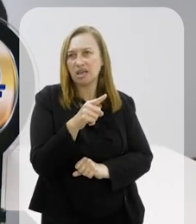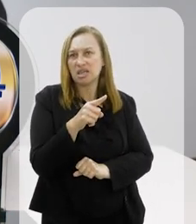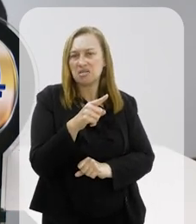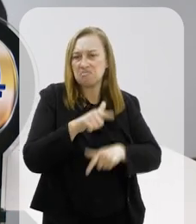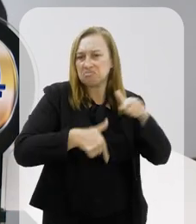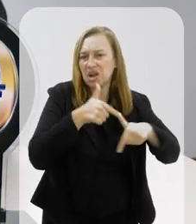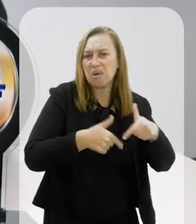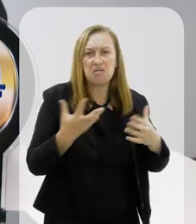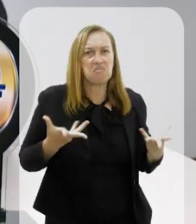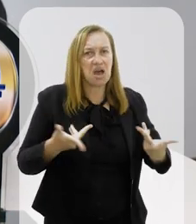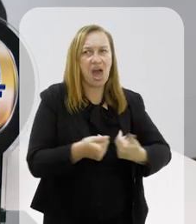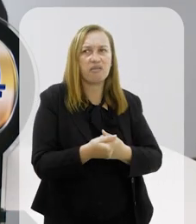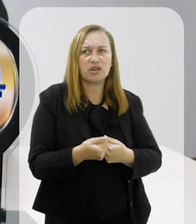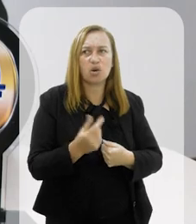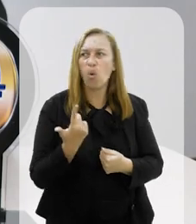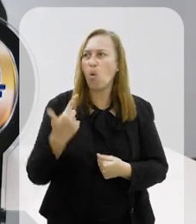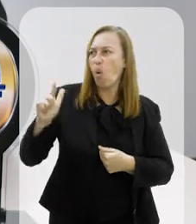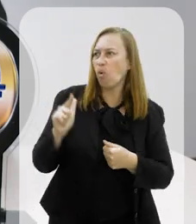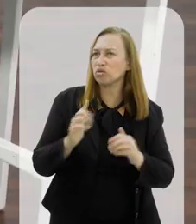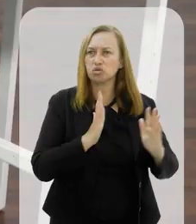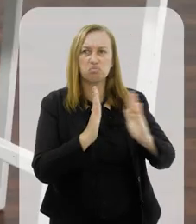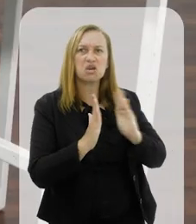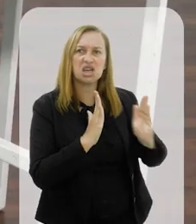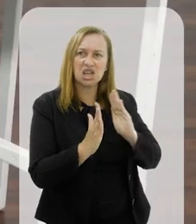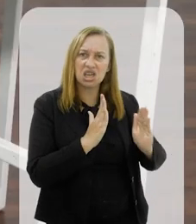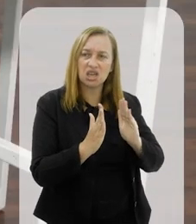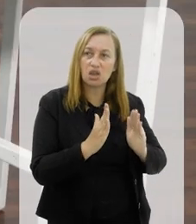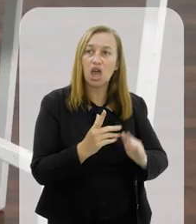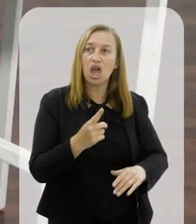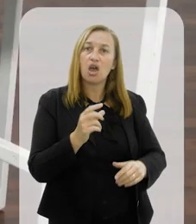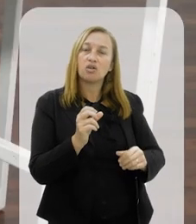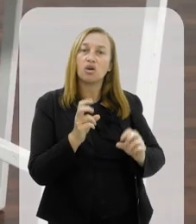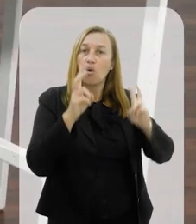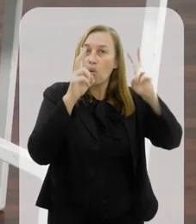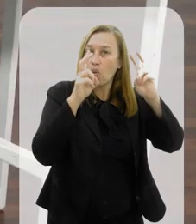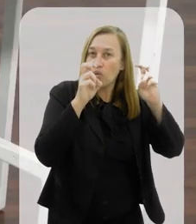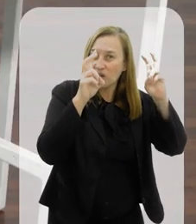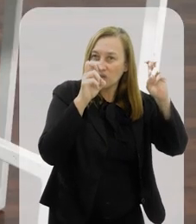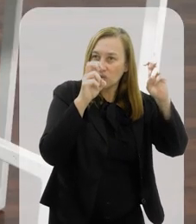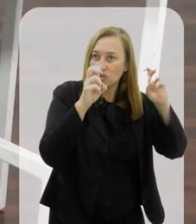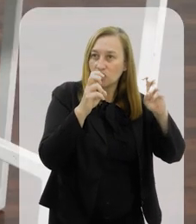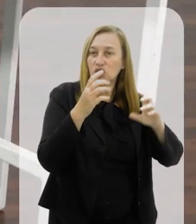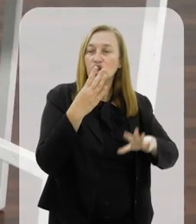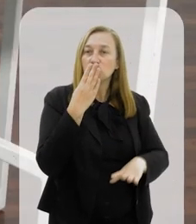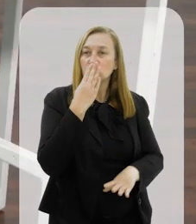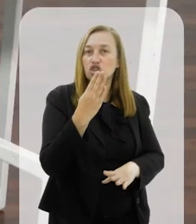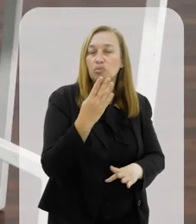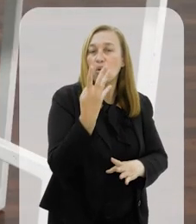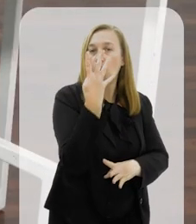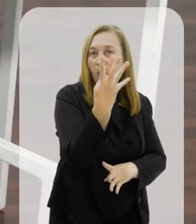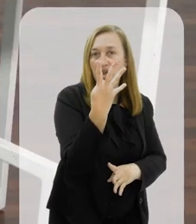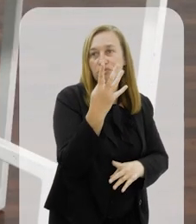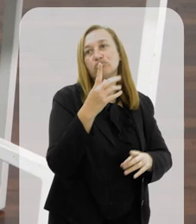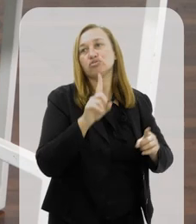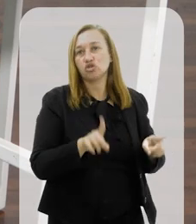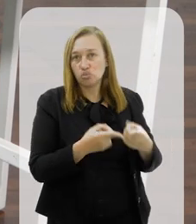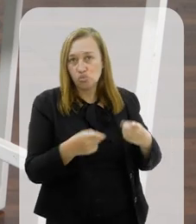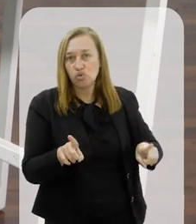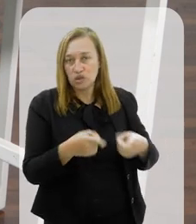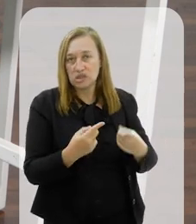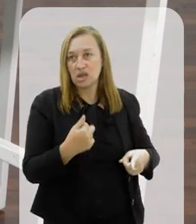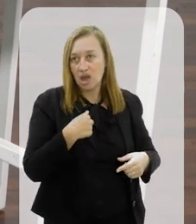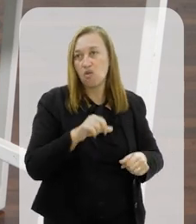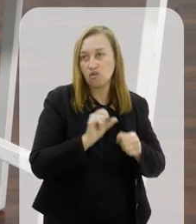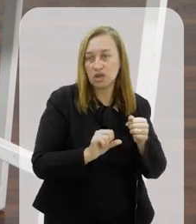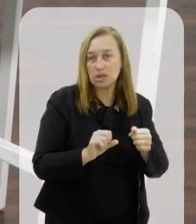Fiz belíssimos trabalho era uma outra época era enredos patrocinados eu fiz quatro enredos patrocinados Ah mas a gente conseguiu